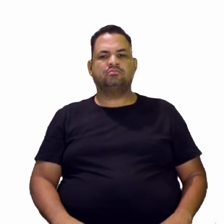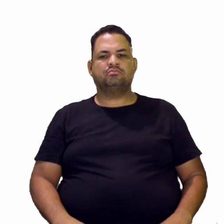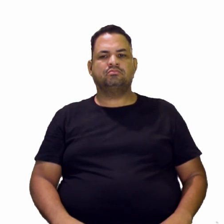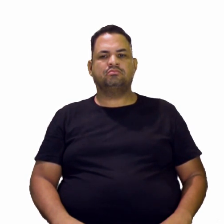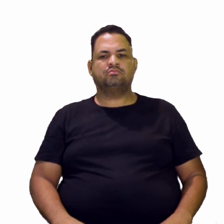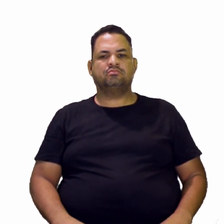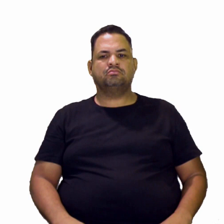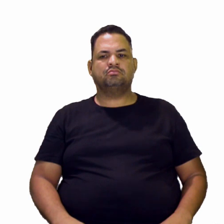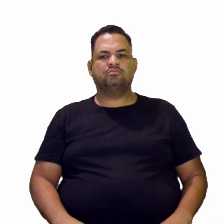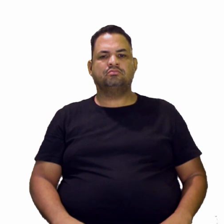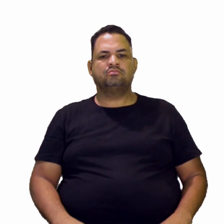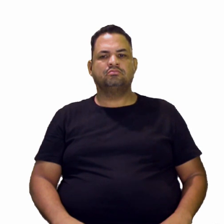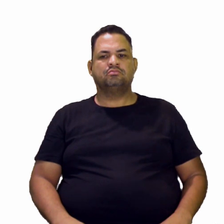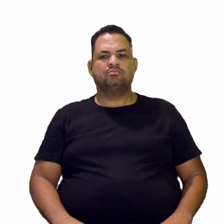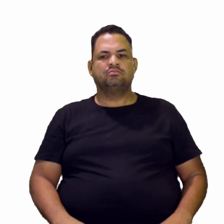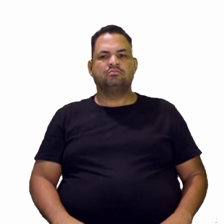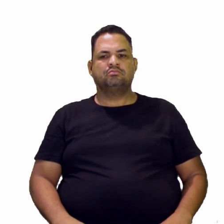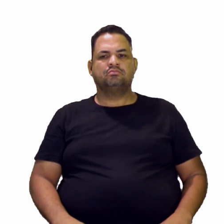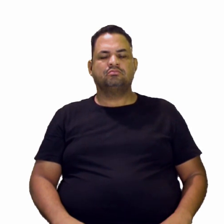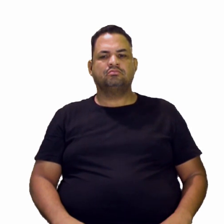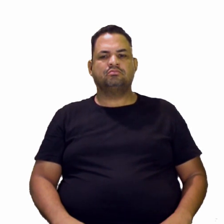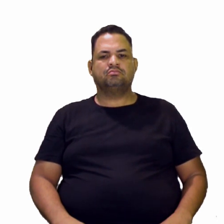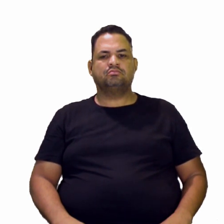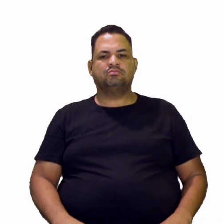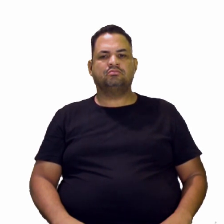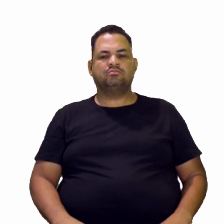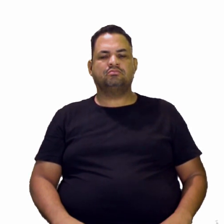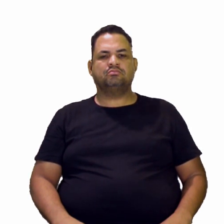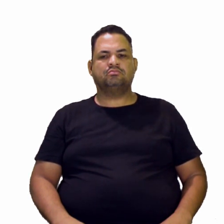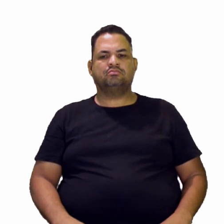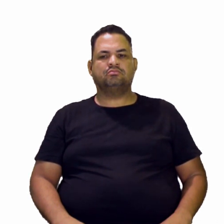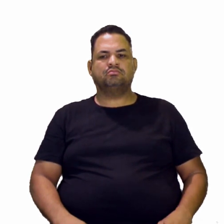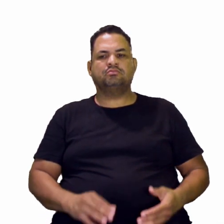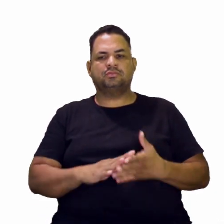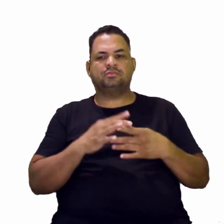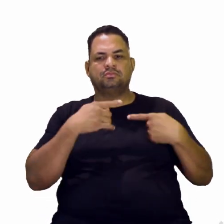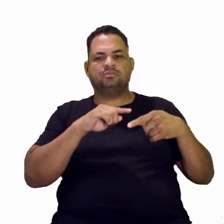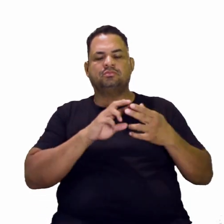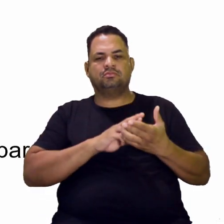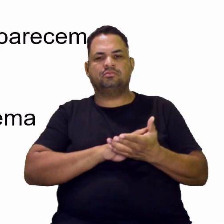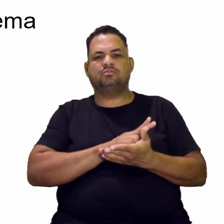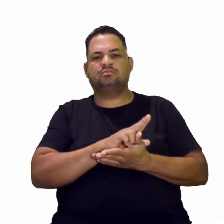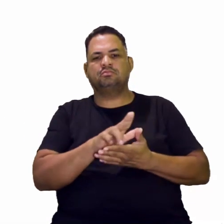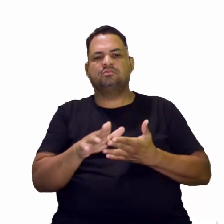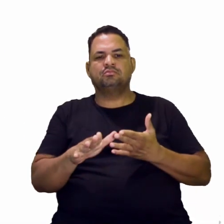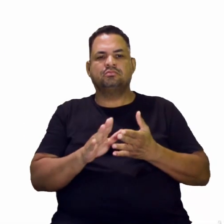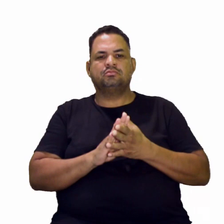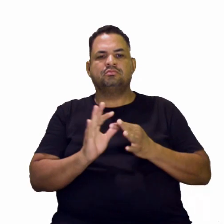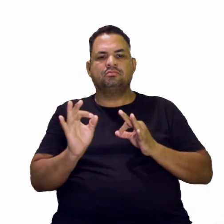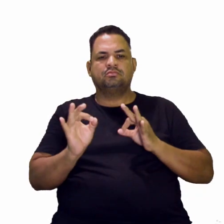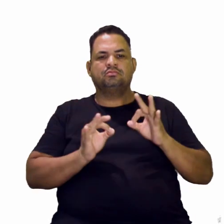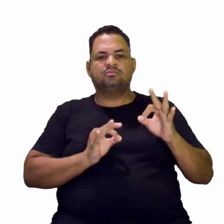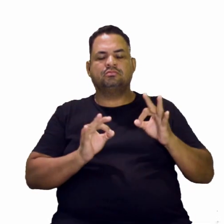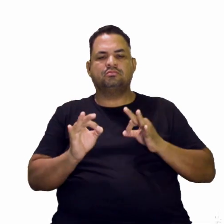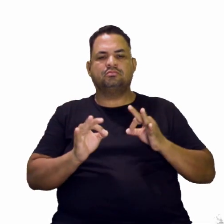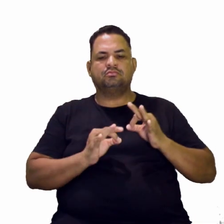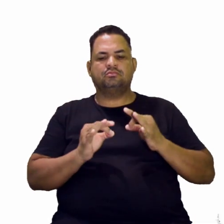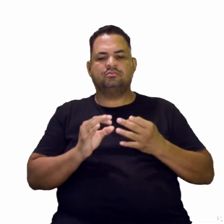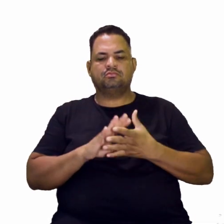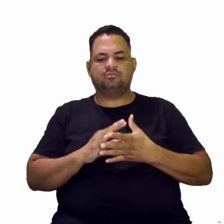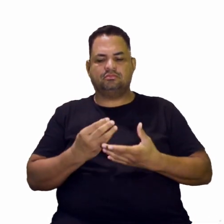ficaram ameaçadas por diferentes bactérias, né? Ou seja, diferentes organismos, tá